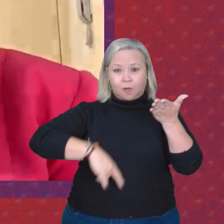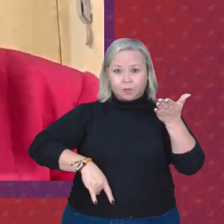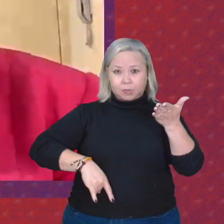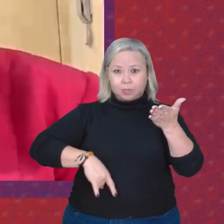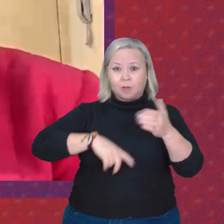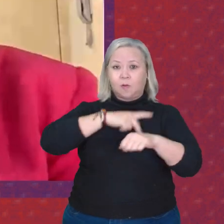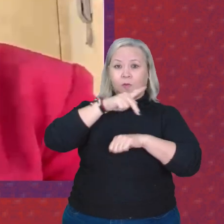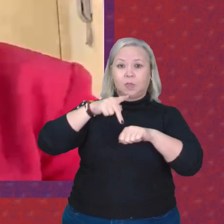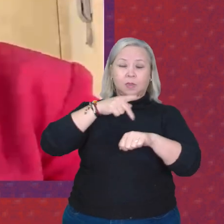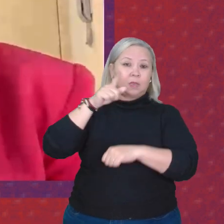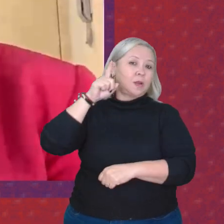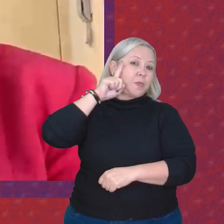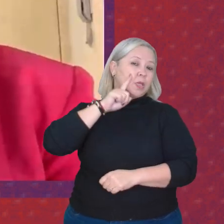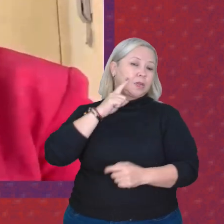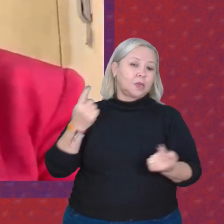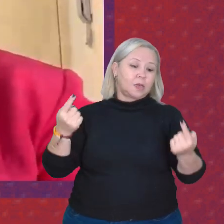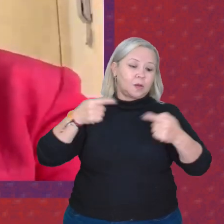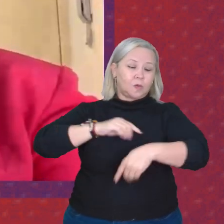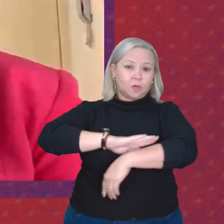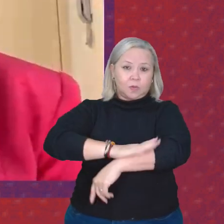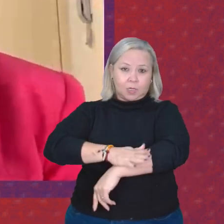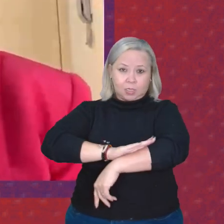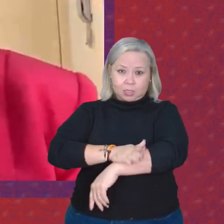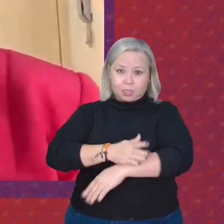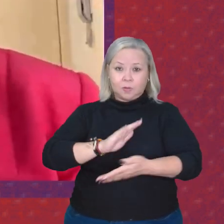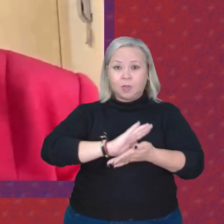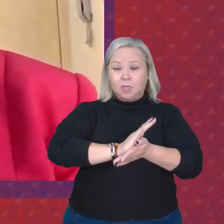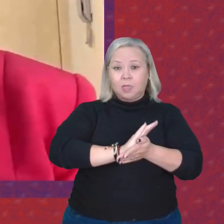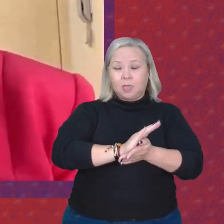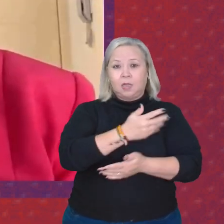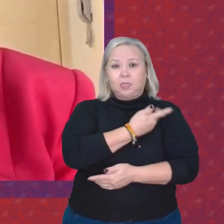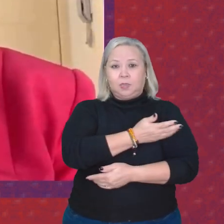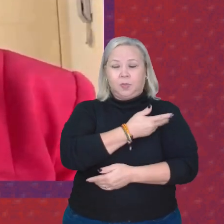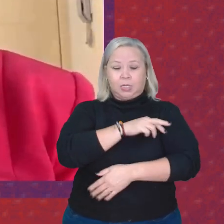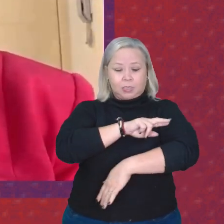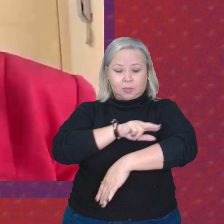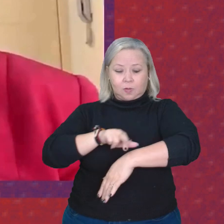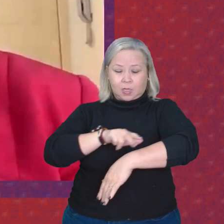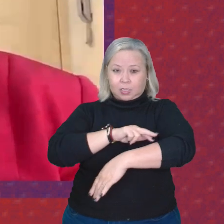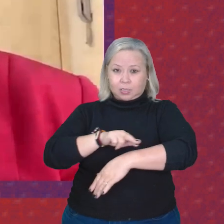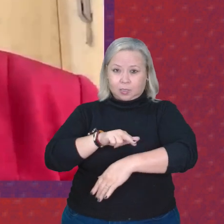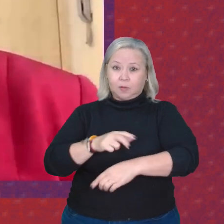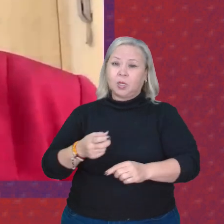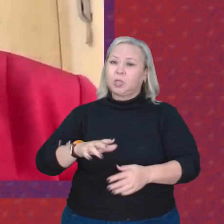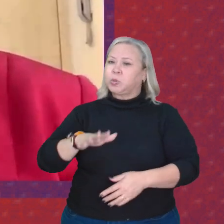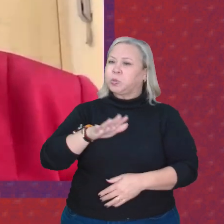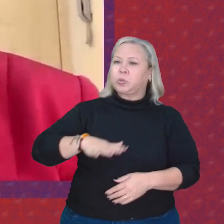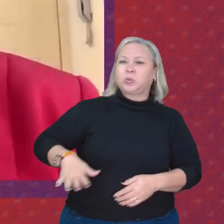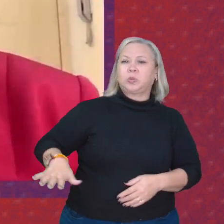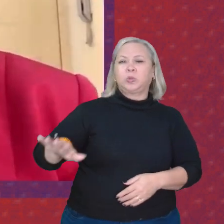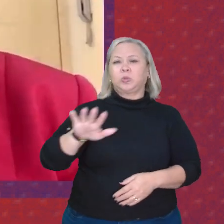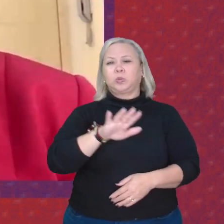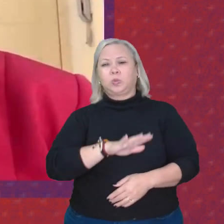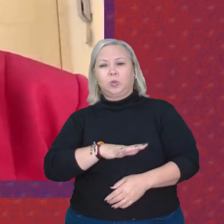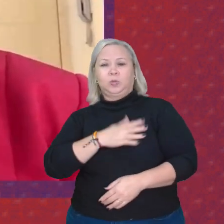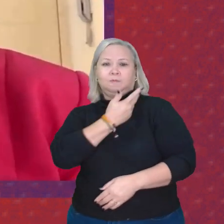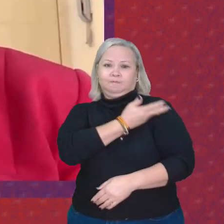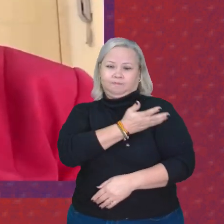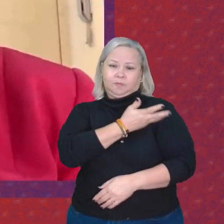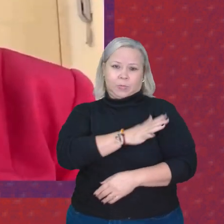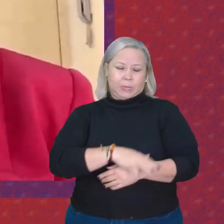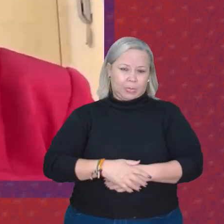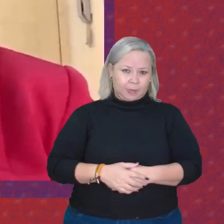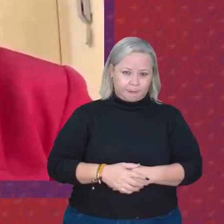Interamericana contra o Racismo e a Discriminação Racial e todas as formas correlatas de intolerância,